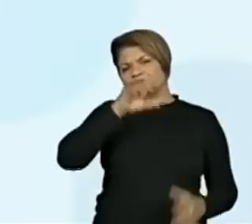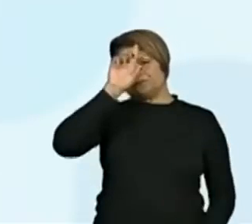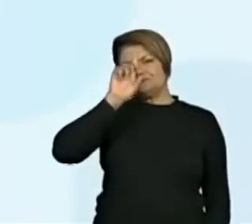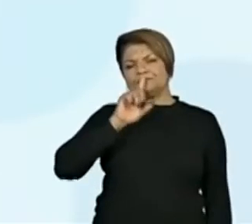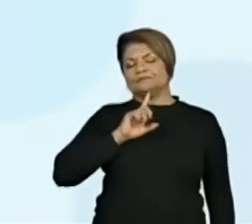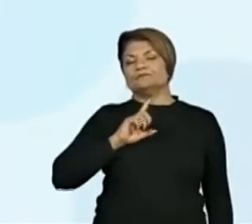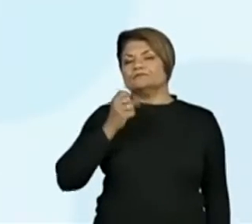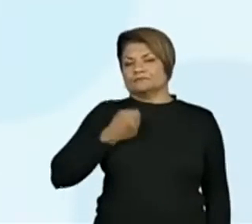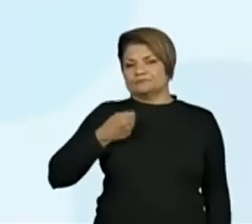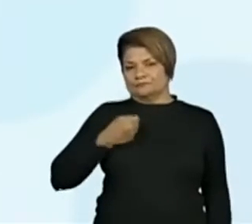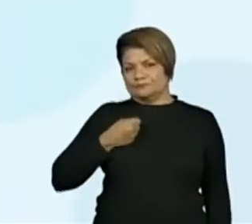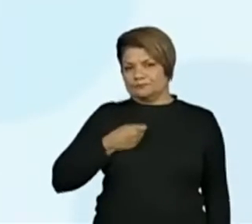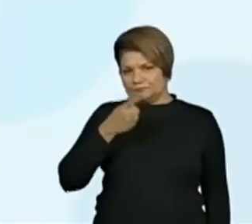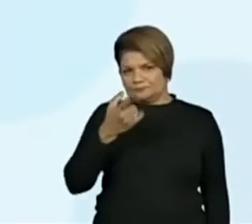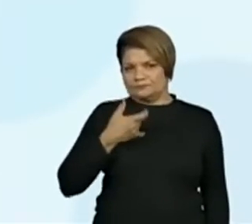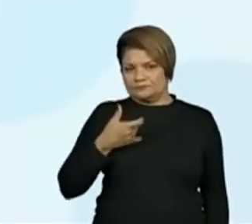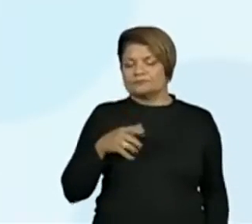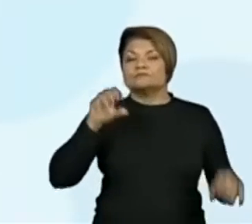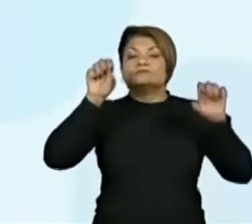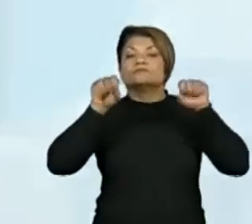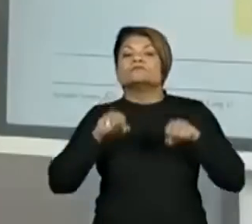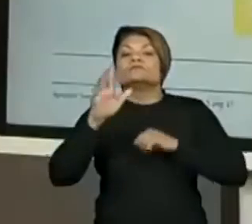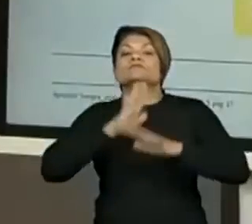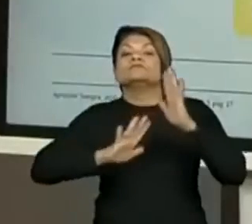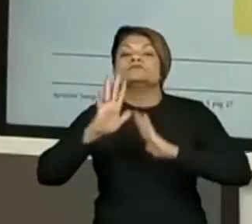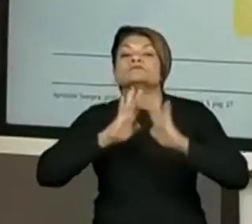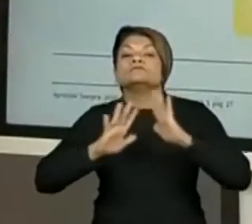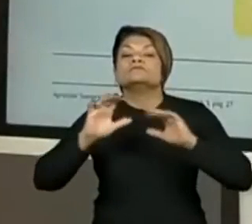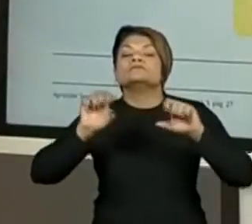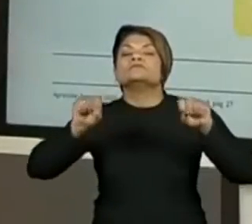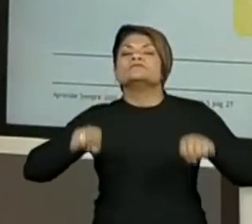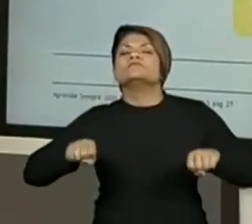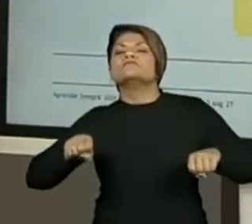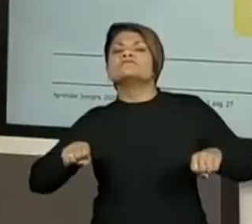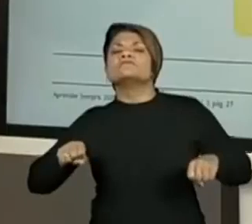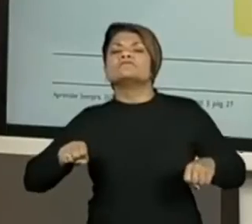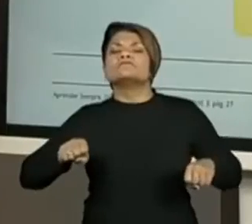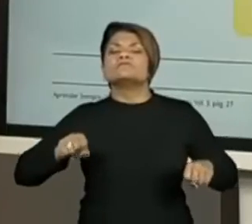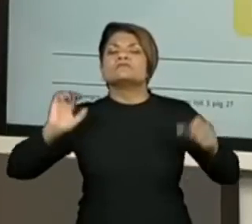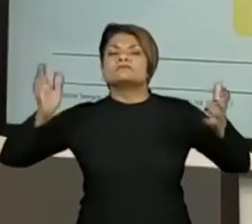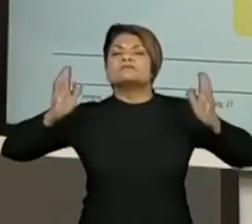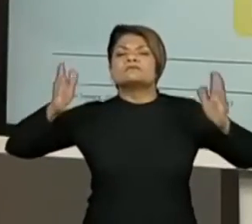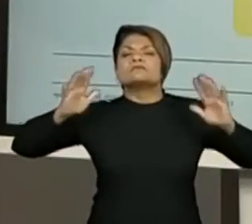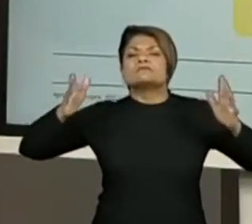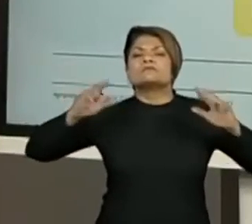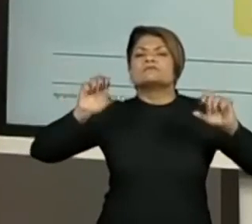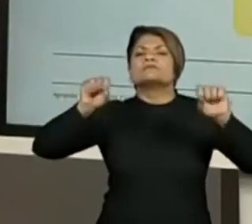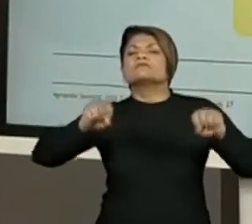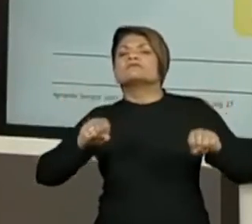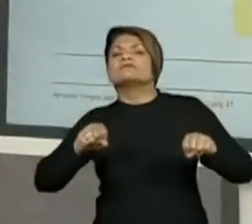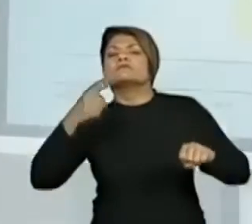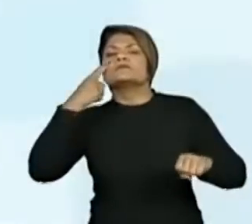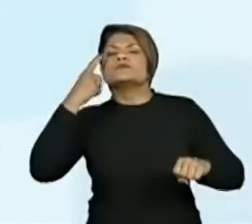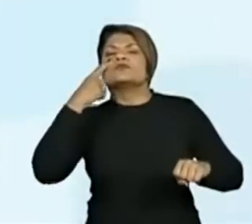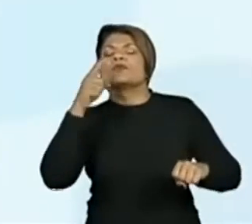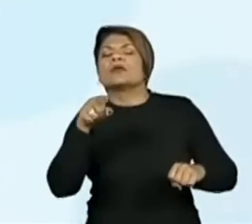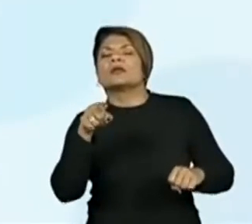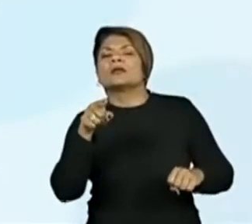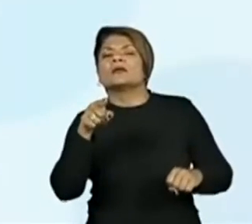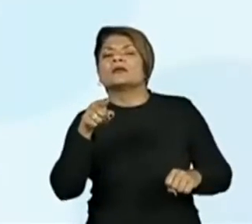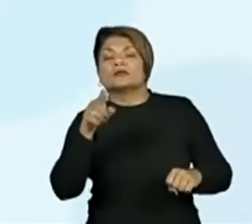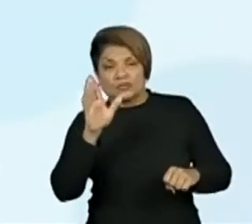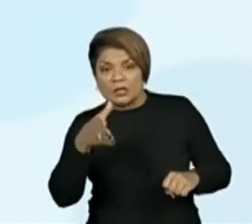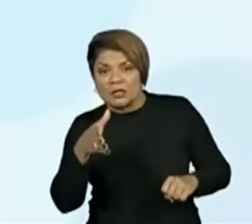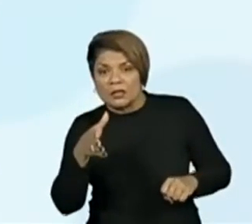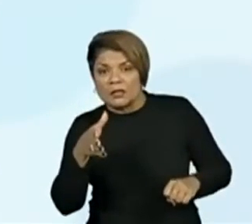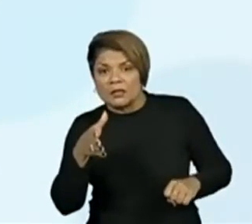vocês... falem aí pra mim, pode falar esse número, mas fala alto pra eu poder ouvir daqui. Fala bem alto. Falaram?